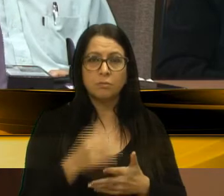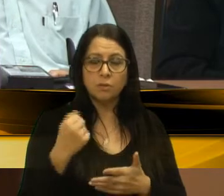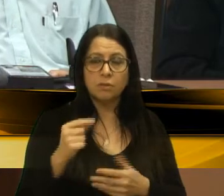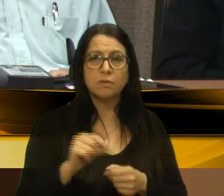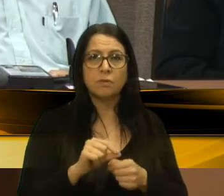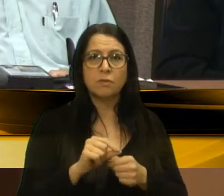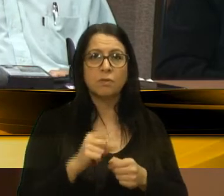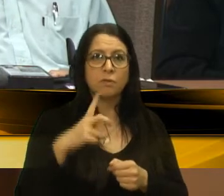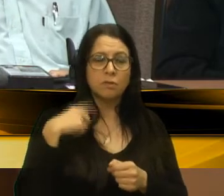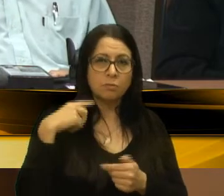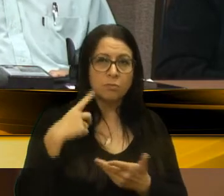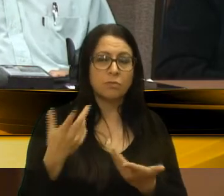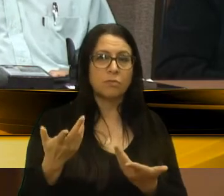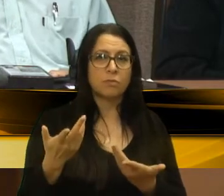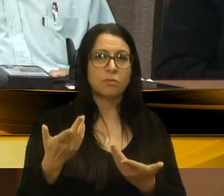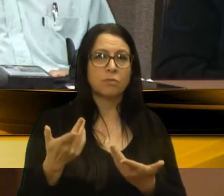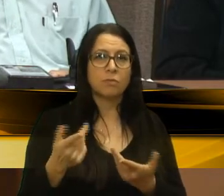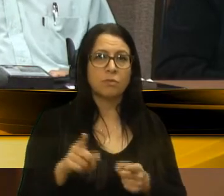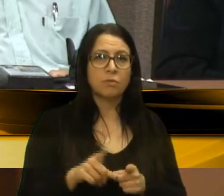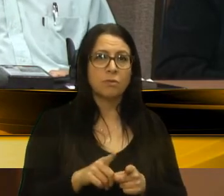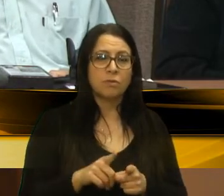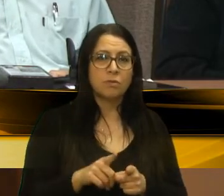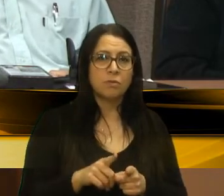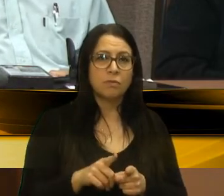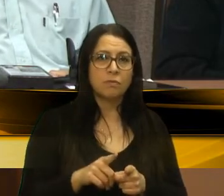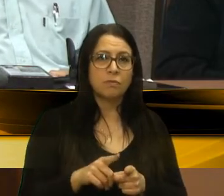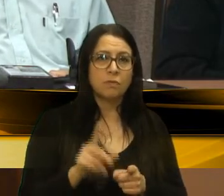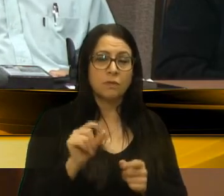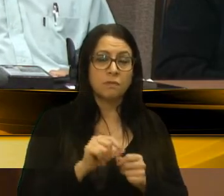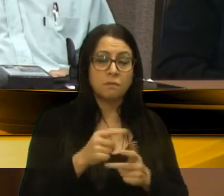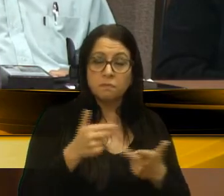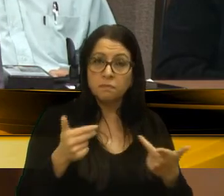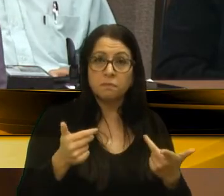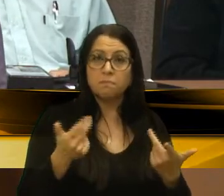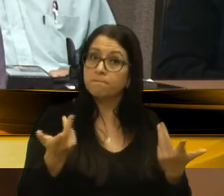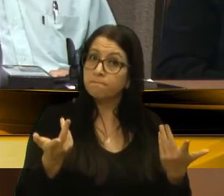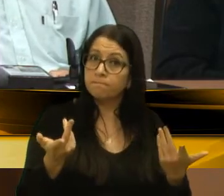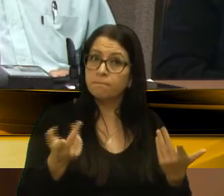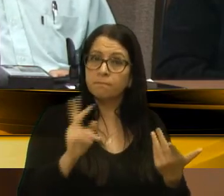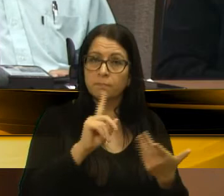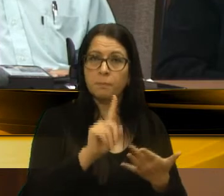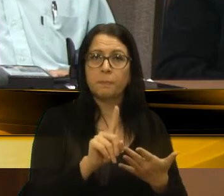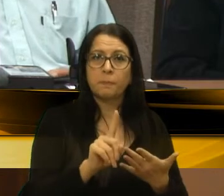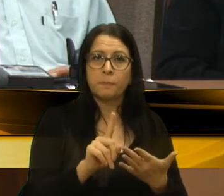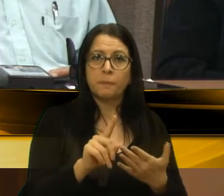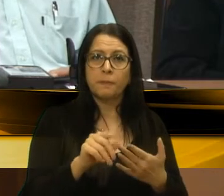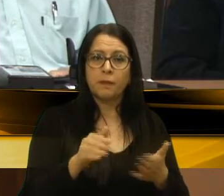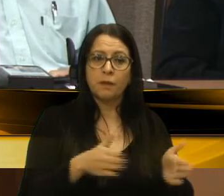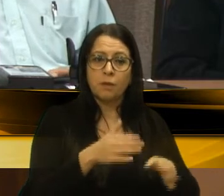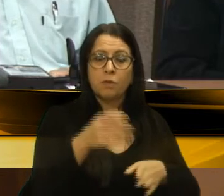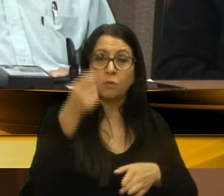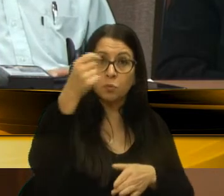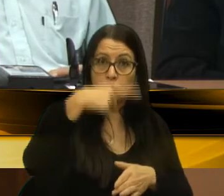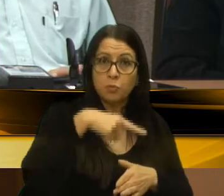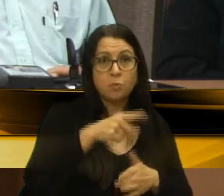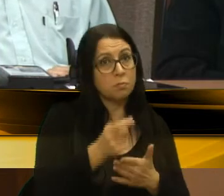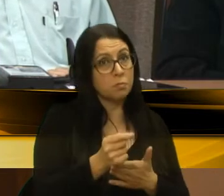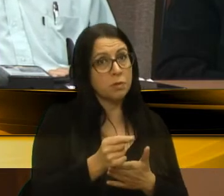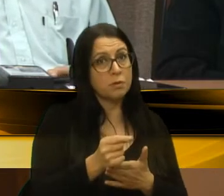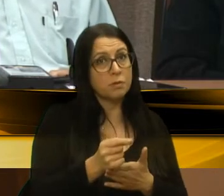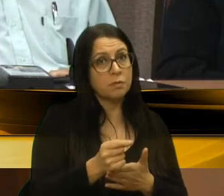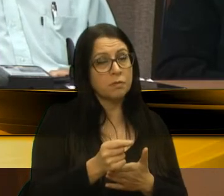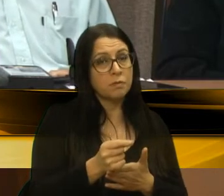nossos deputados também, eu sei que estão fazendo alguma porta, e de Rota do Sol, só pode dizer que a Rota do